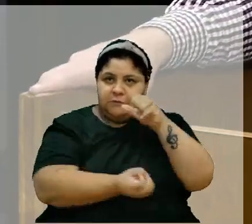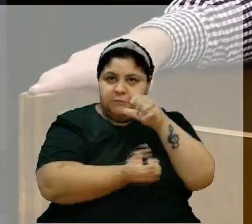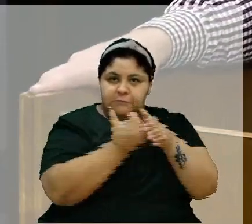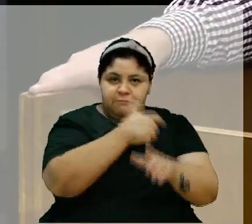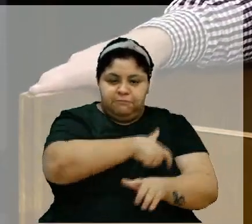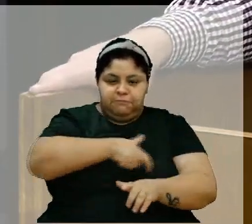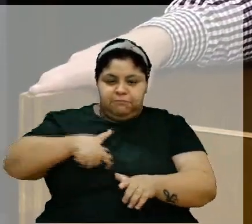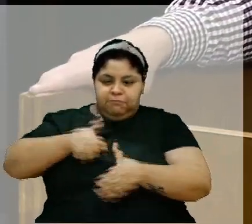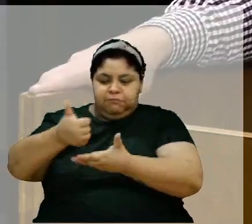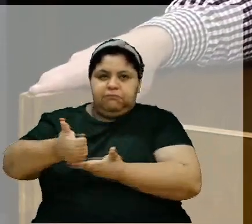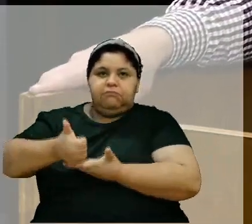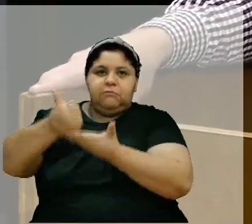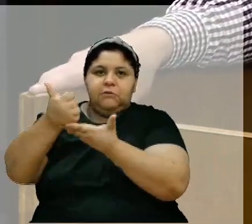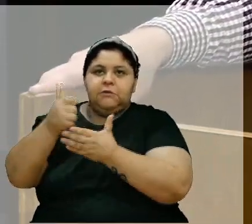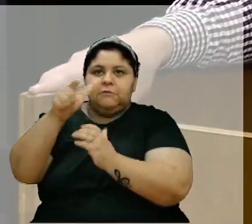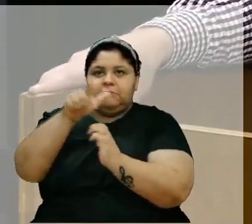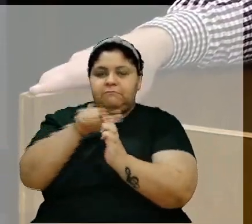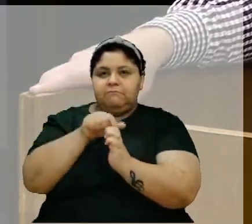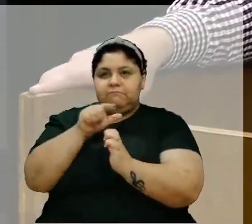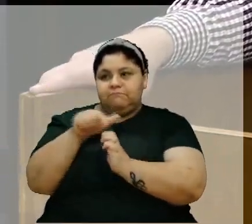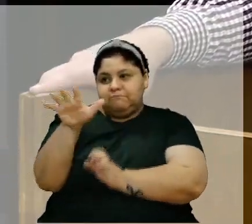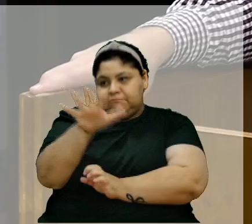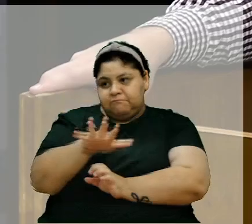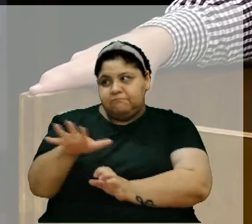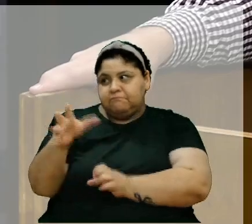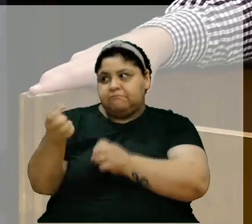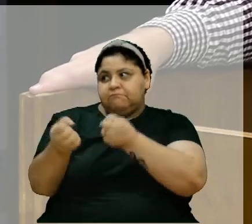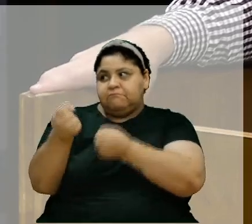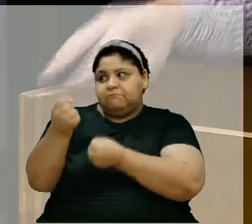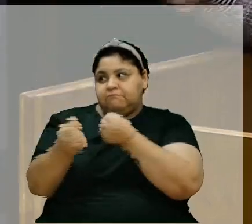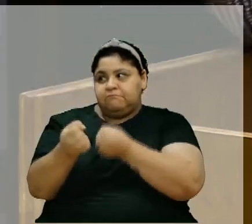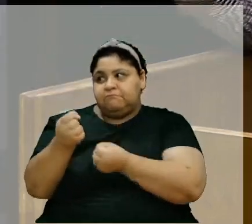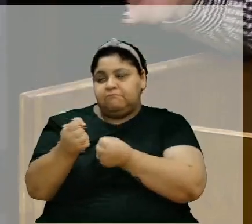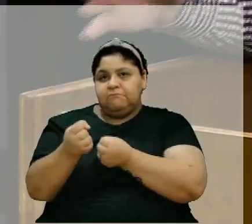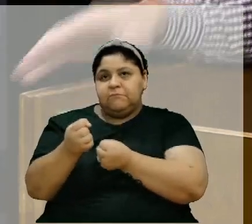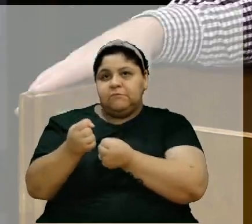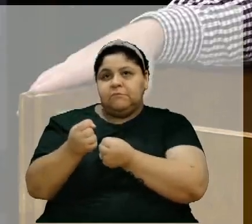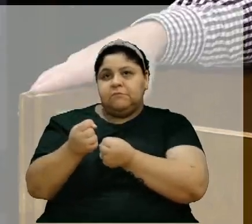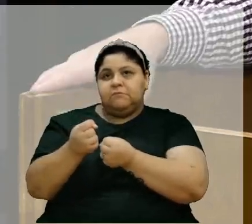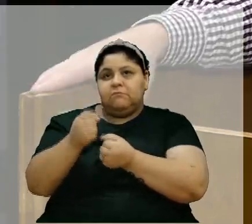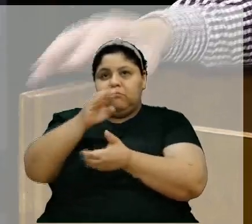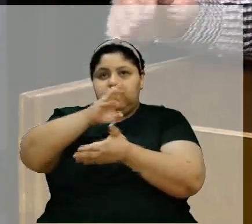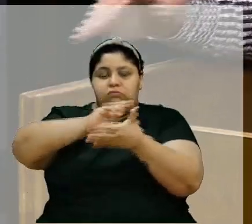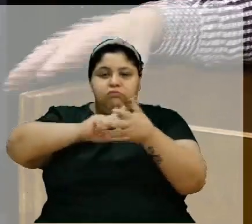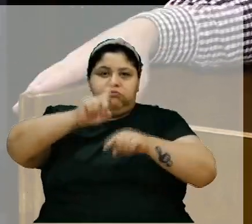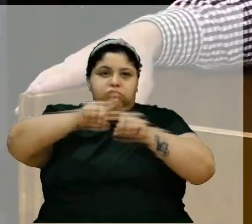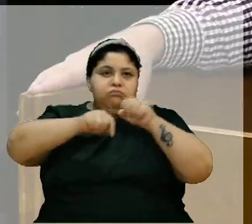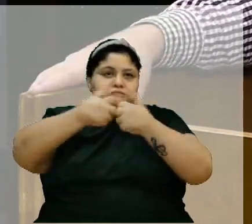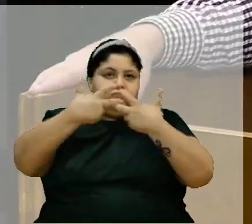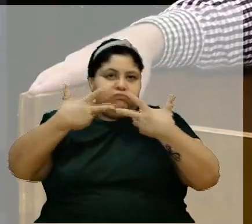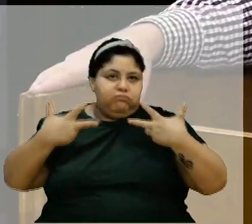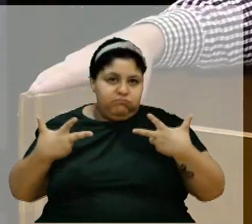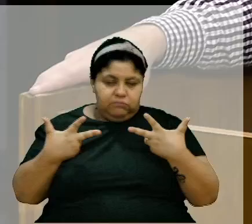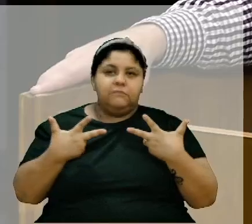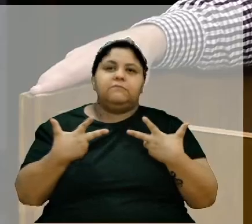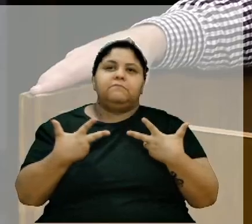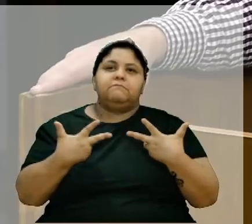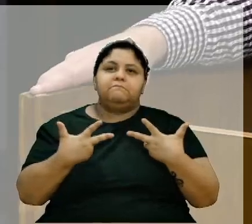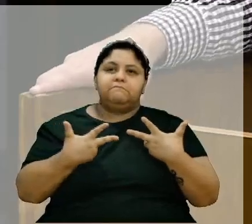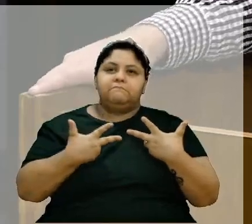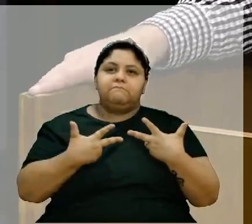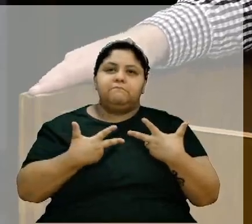patrocinadores, empresas no ramo do setor automotivo na questão de lubrificantes, pneus, autopeças, acessórios,